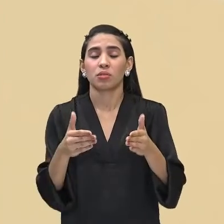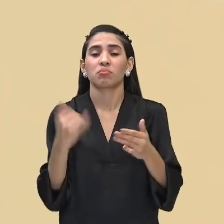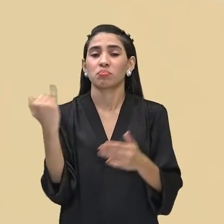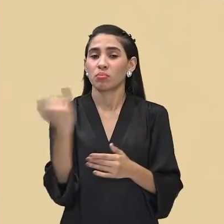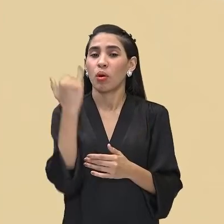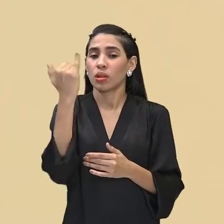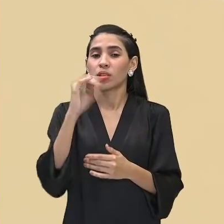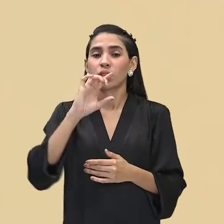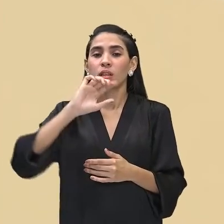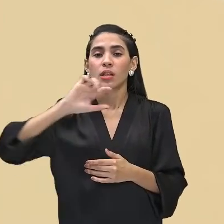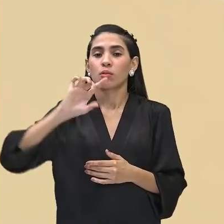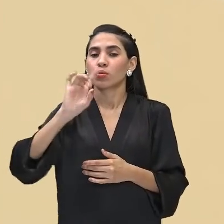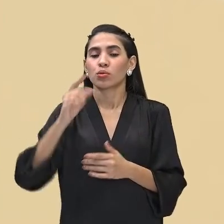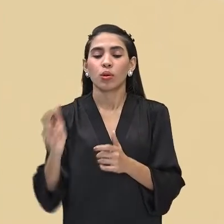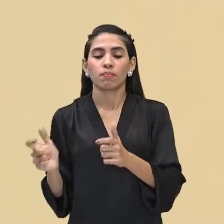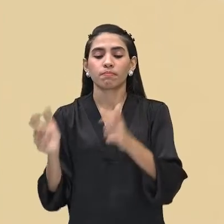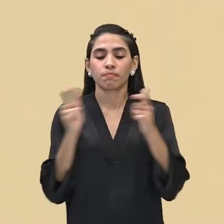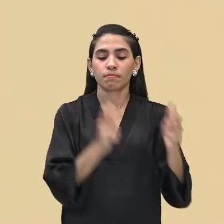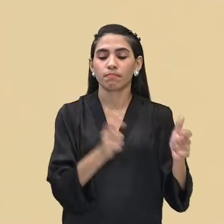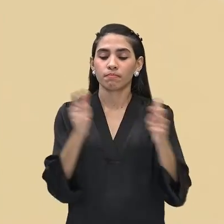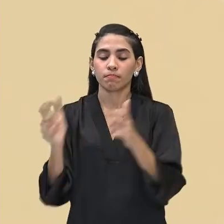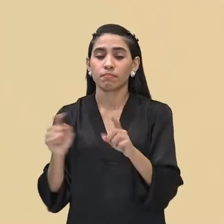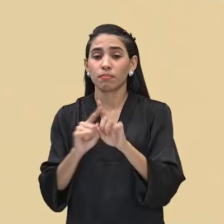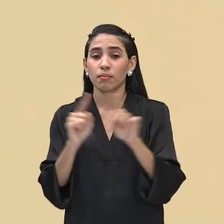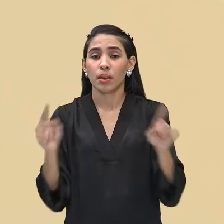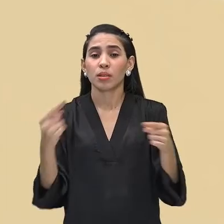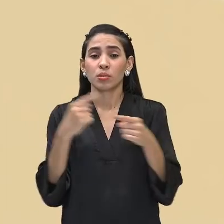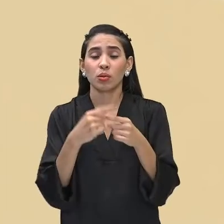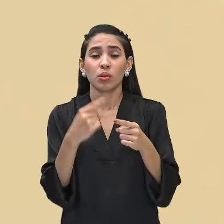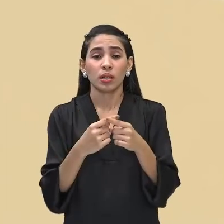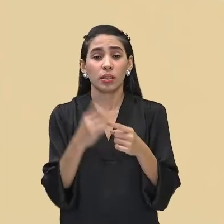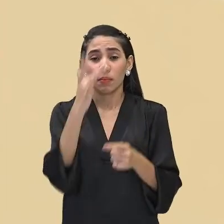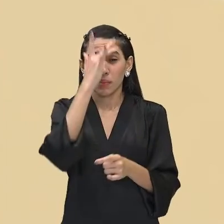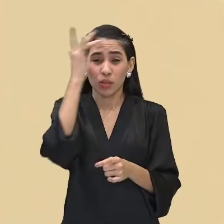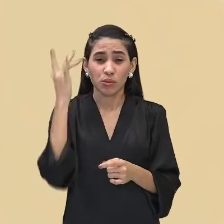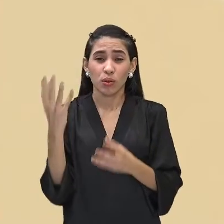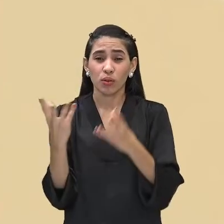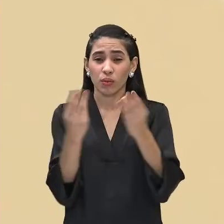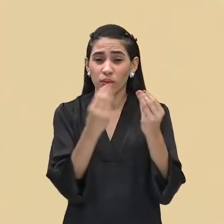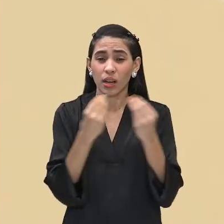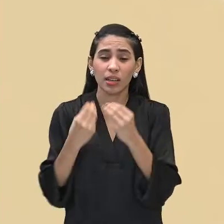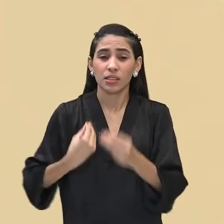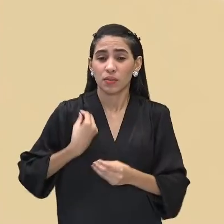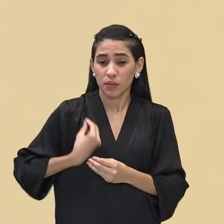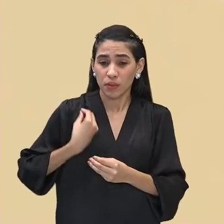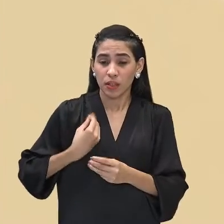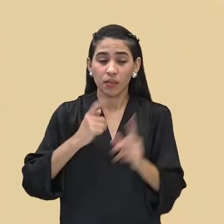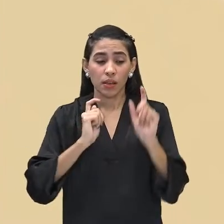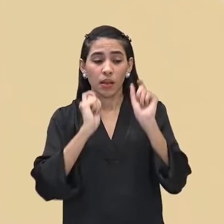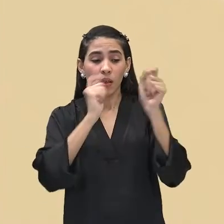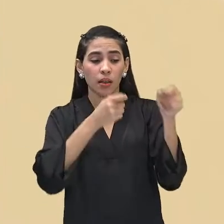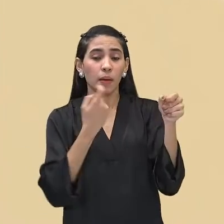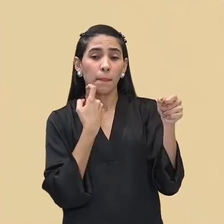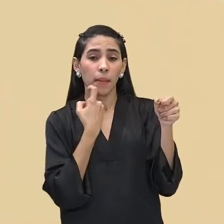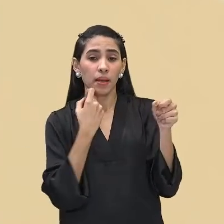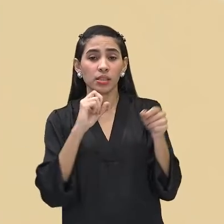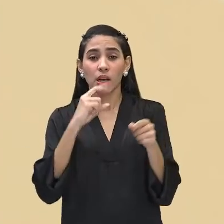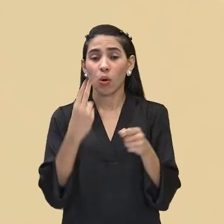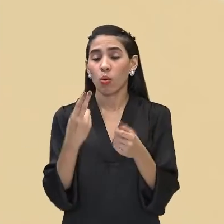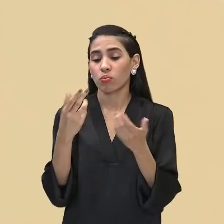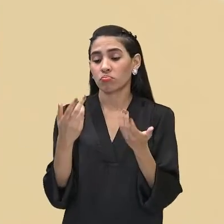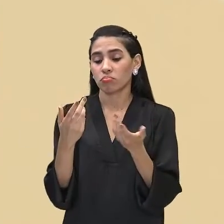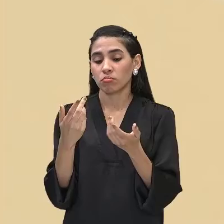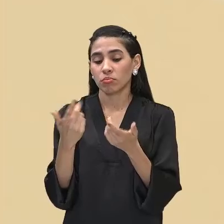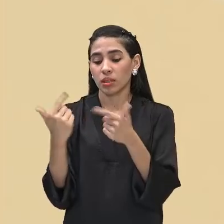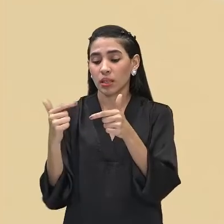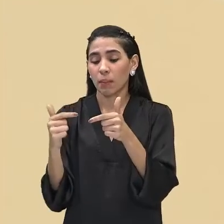locomoção, como também muita gente vive de trabalhar com pesca ou ainda também da questão da produção